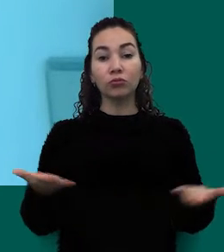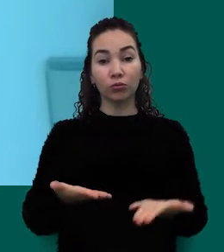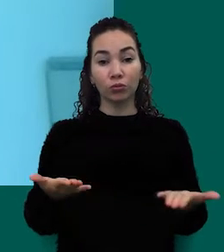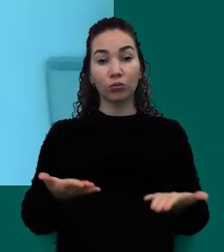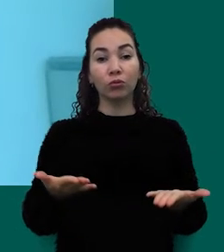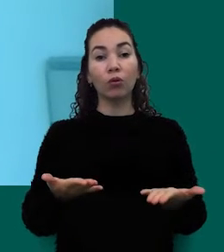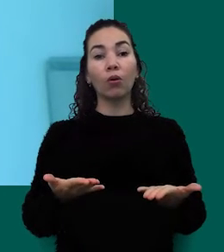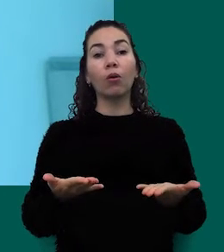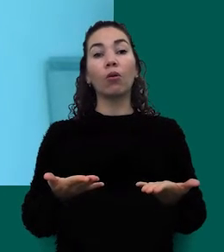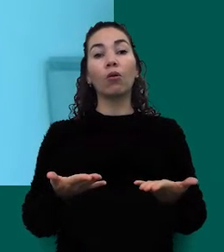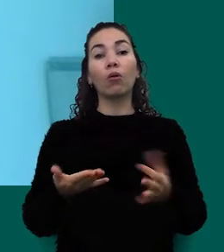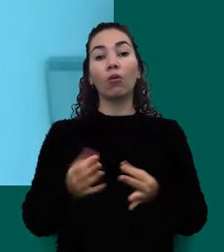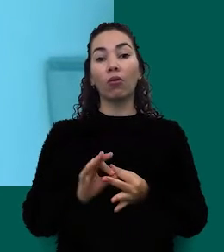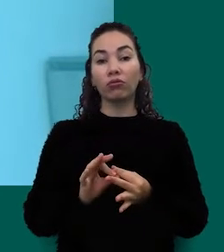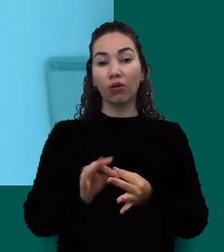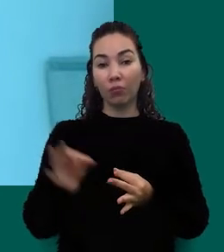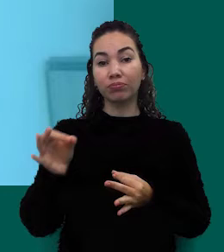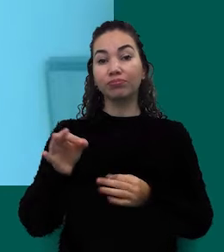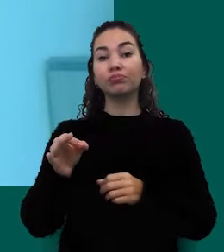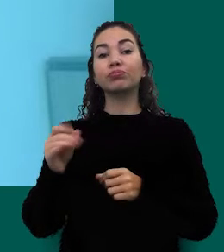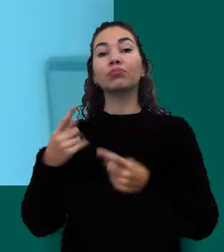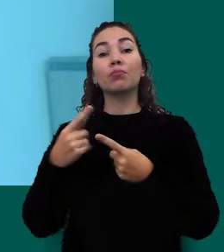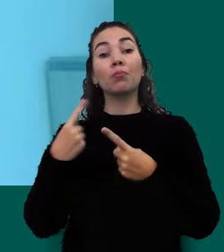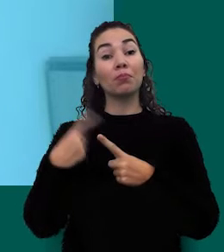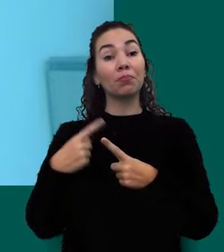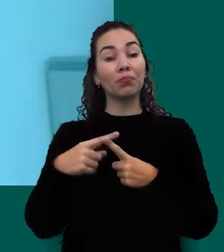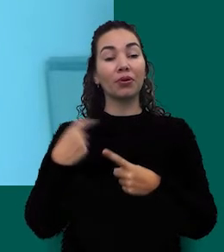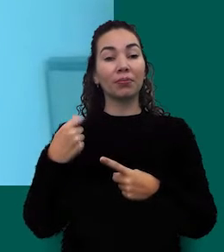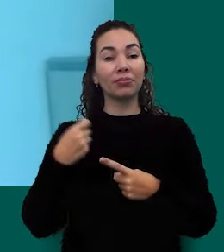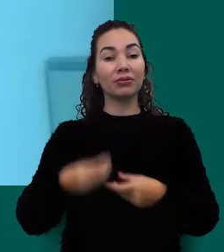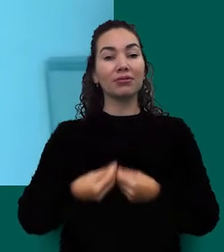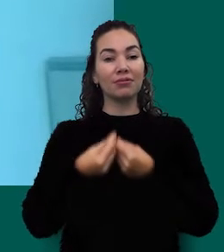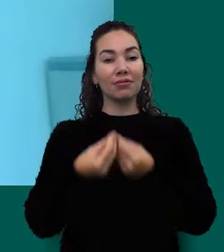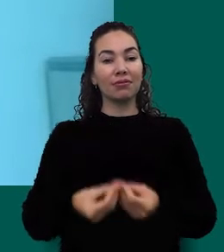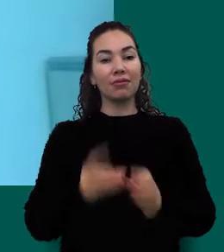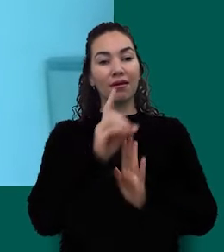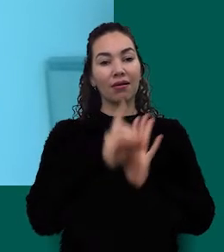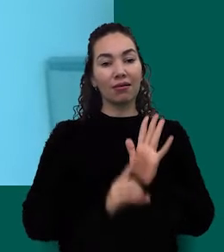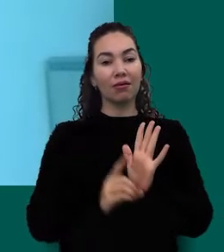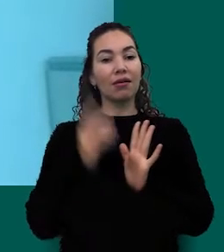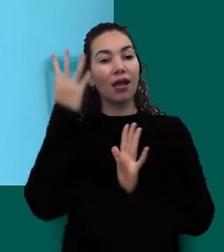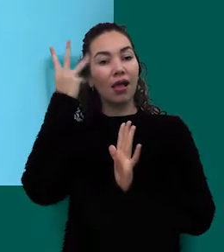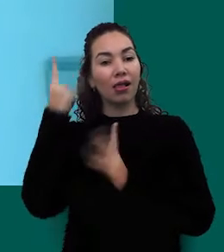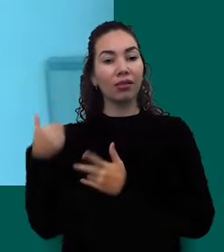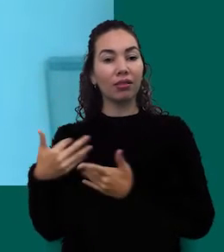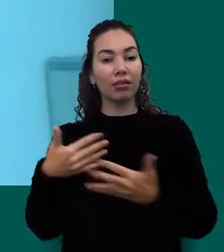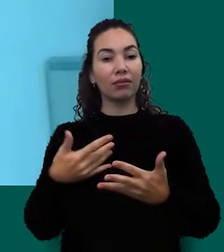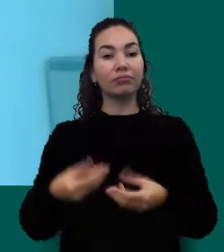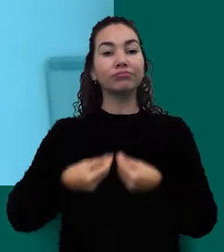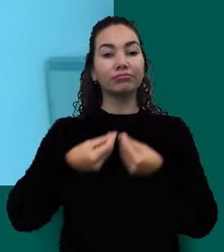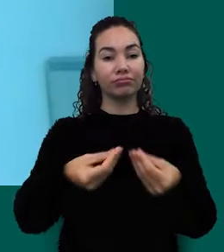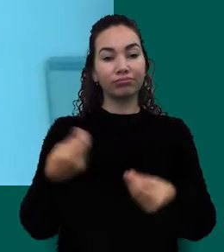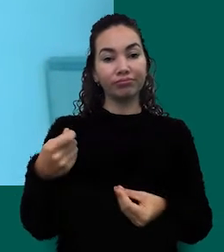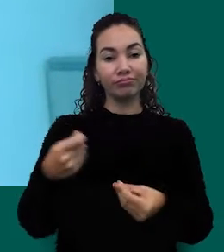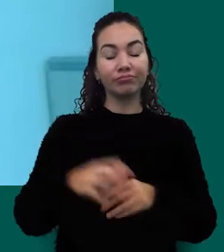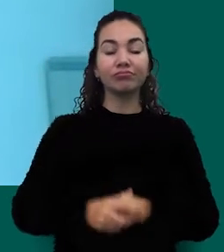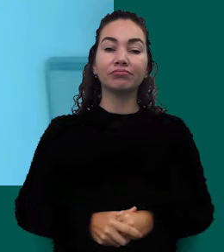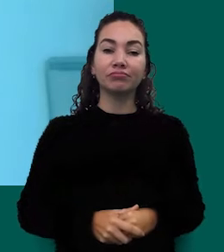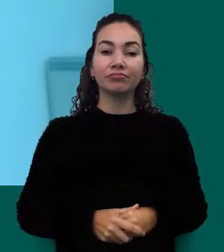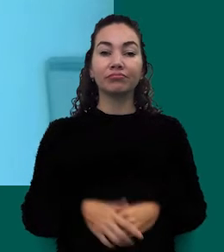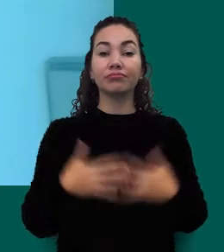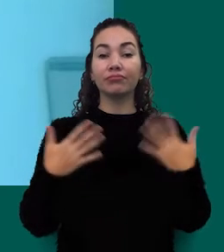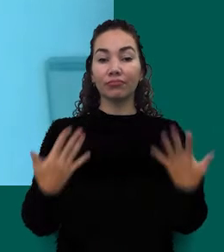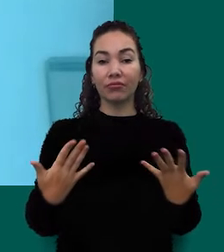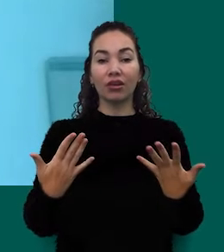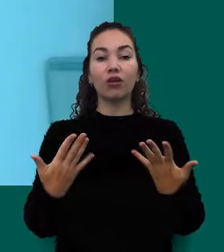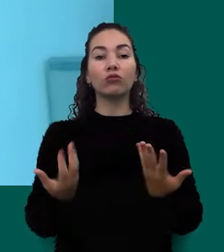está em alta, tendo em vista que nós temos a declaração para entregar agora nos próximos dias, certo? Vou